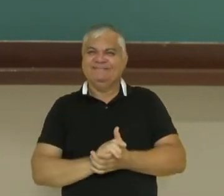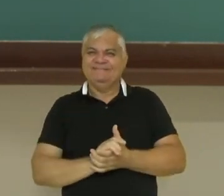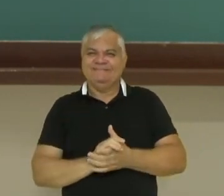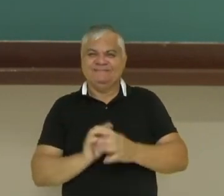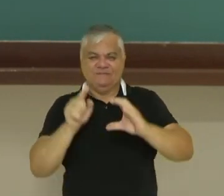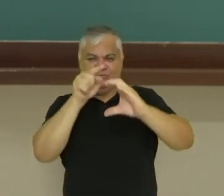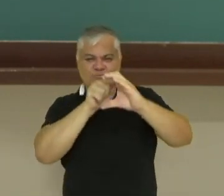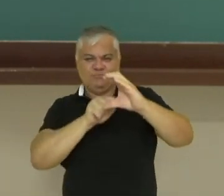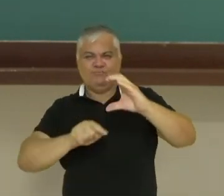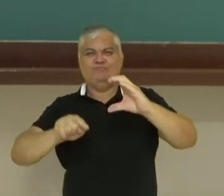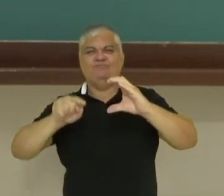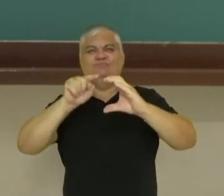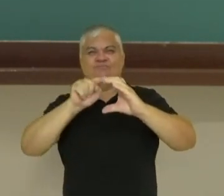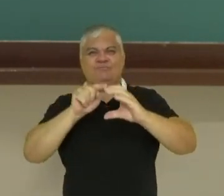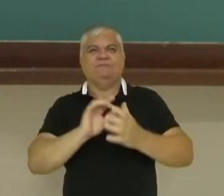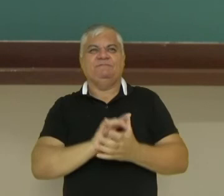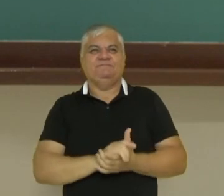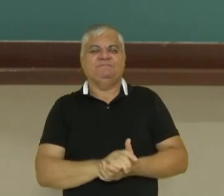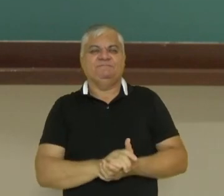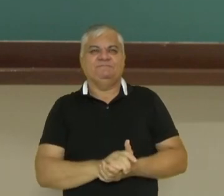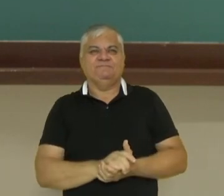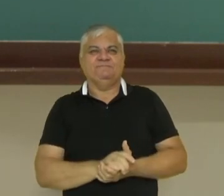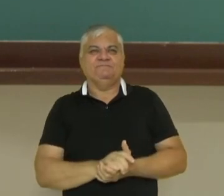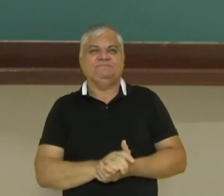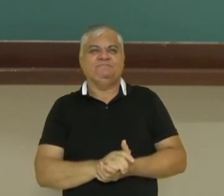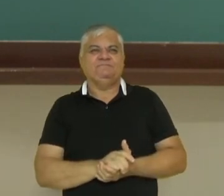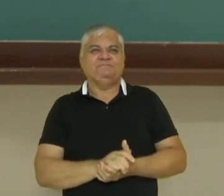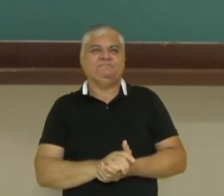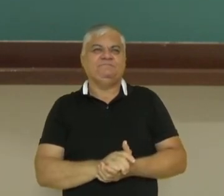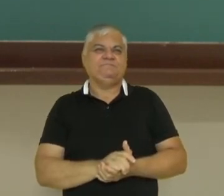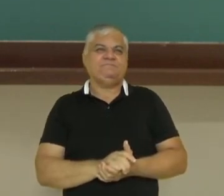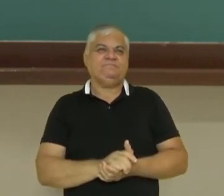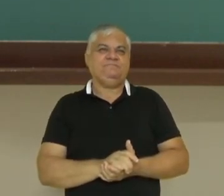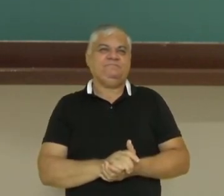certo? Bem, vamos lá.